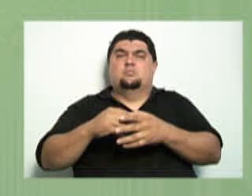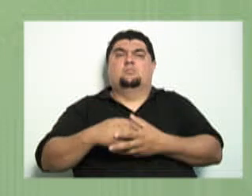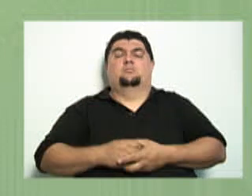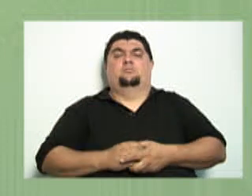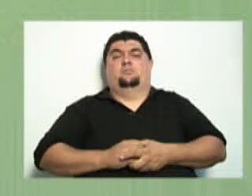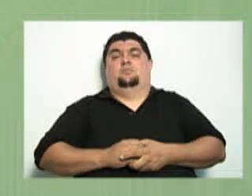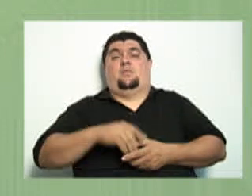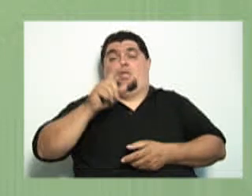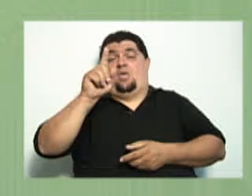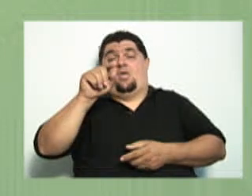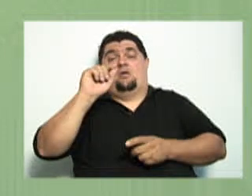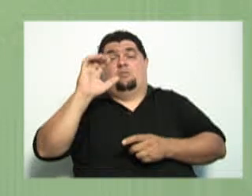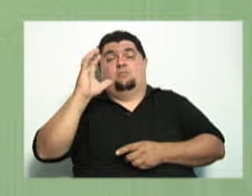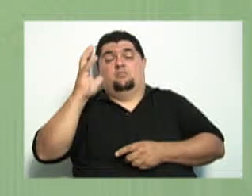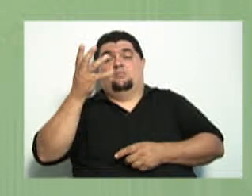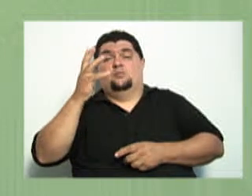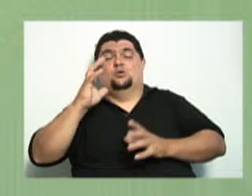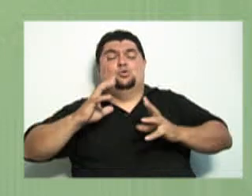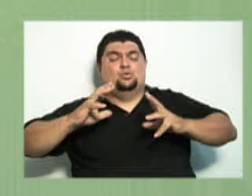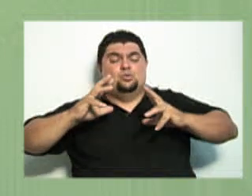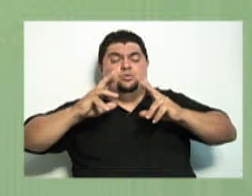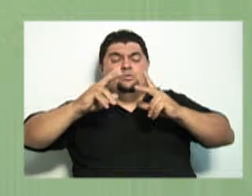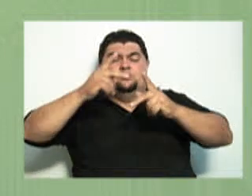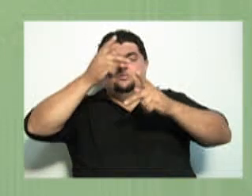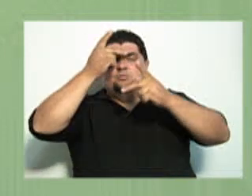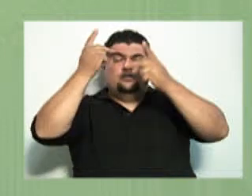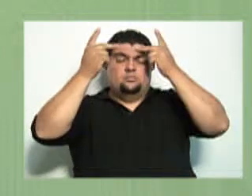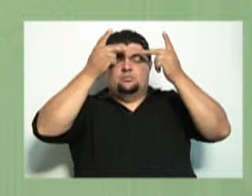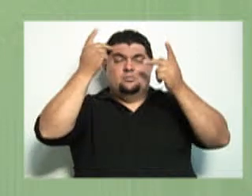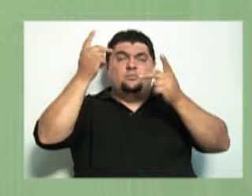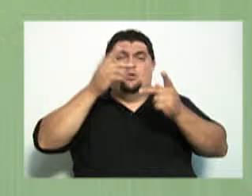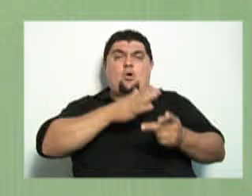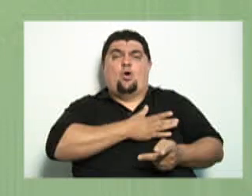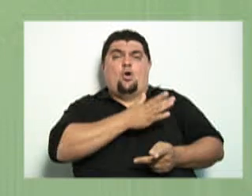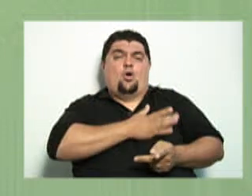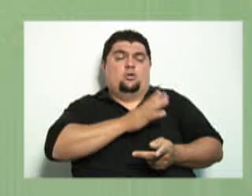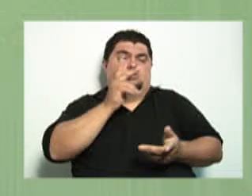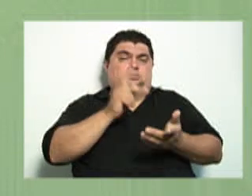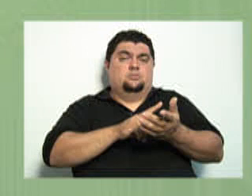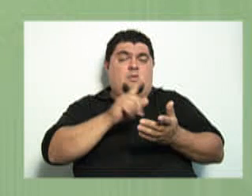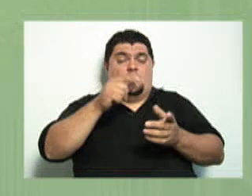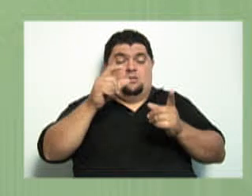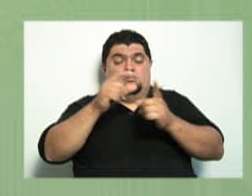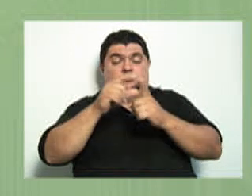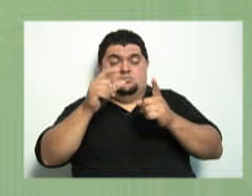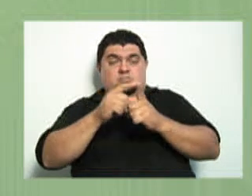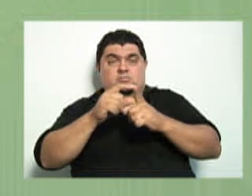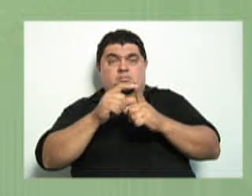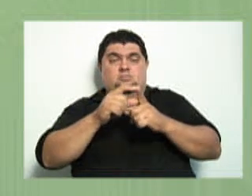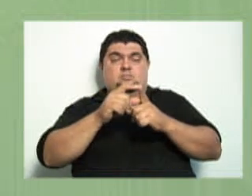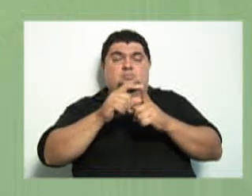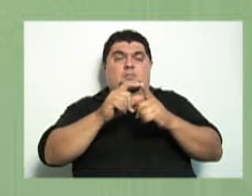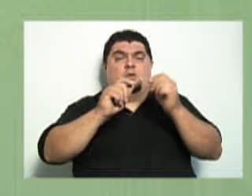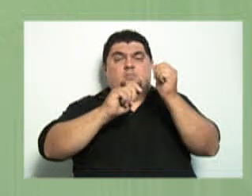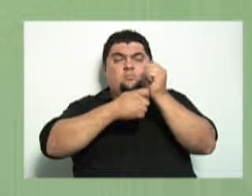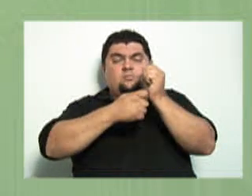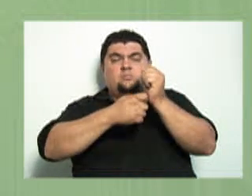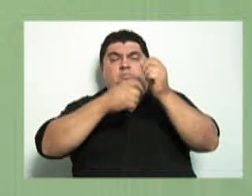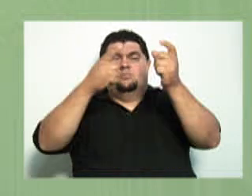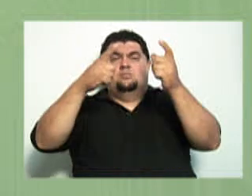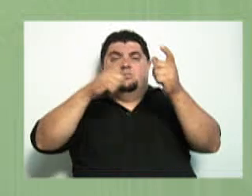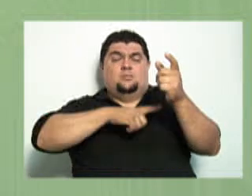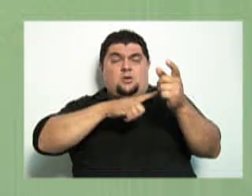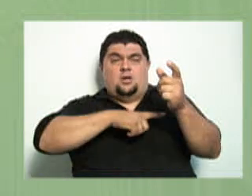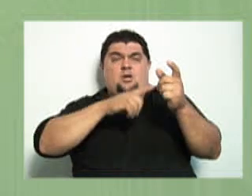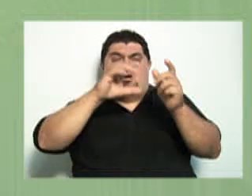Dessa forma, toda a população se beneficia. E essas são as palavras-chave que a gente usa para discutir esses